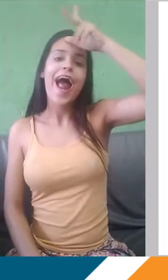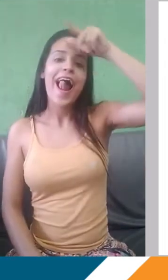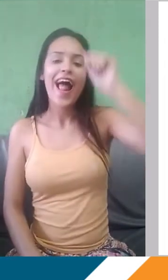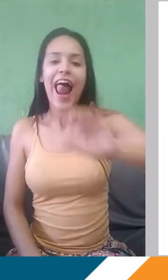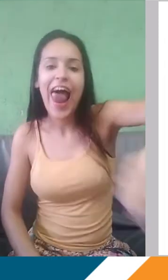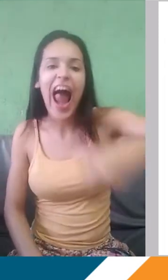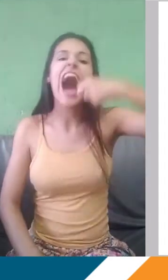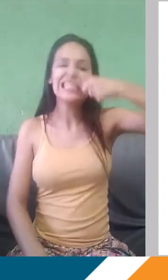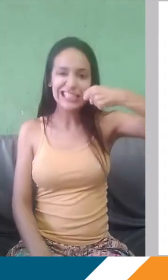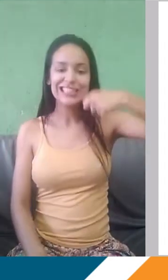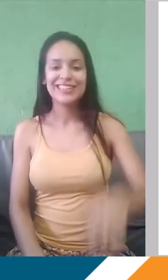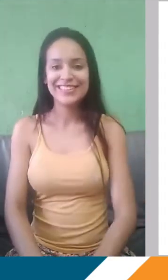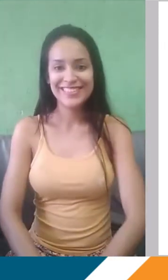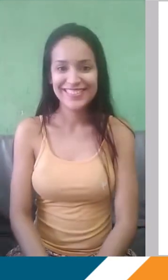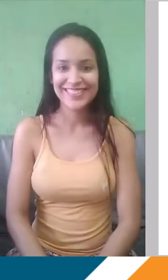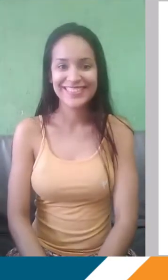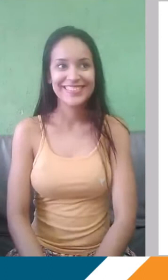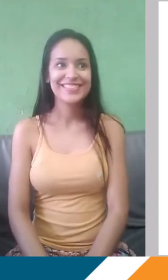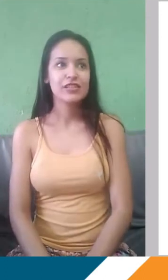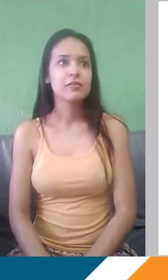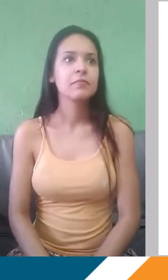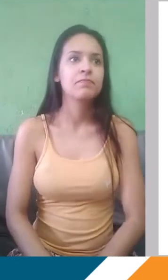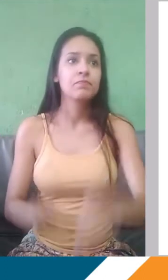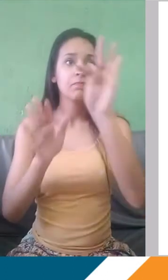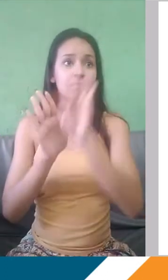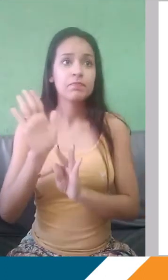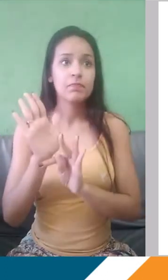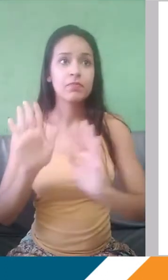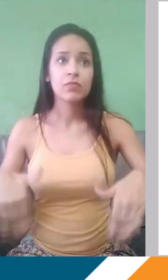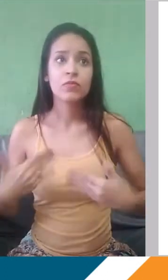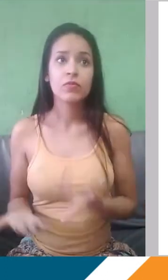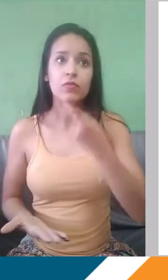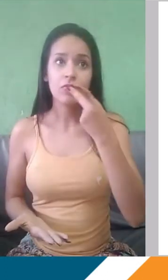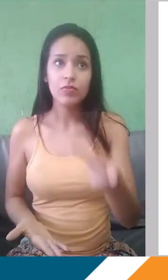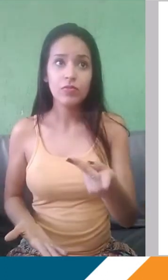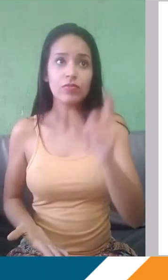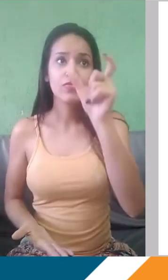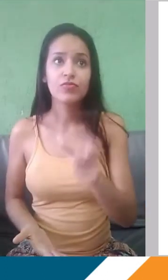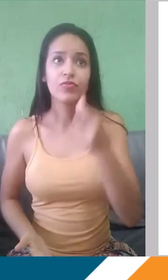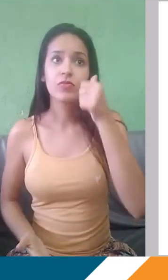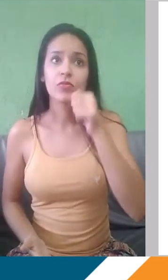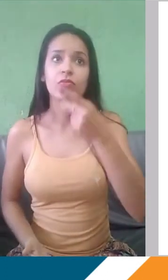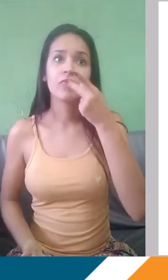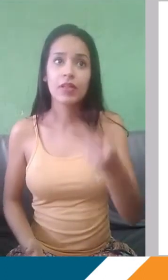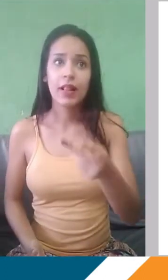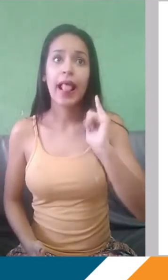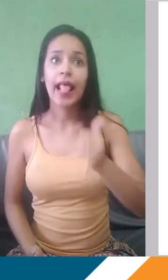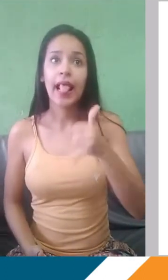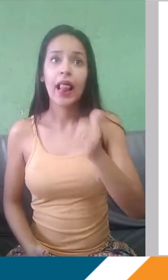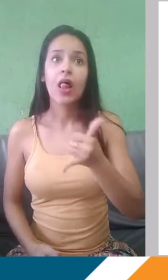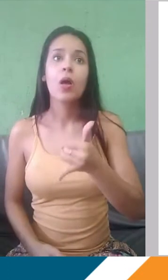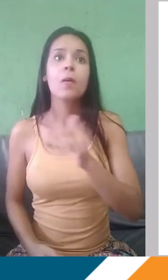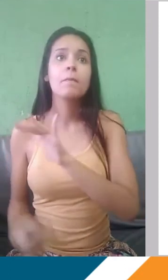que diz respeito ao vocabulário empregado pela moça de Montes Claros, a narradora expõe uma visão indicativa